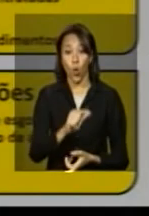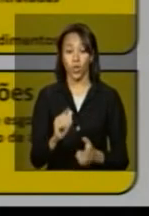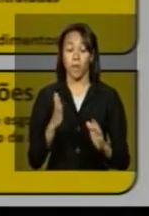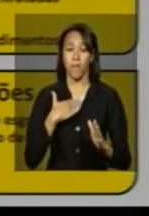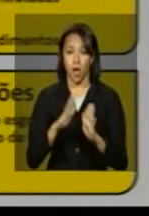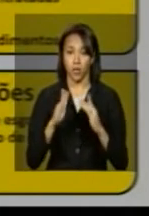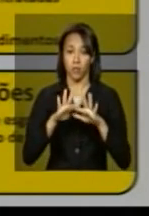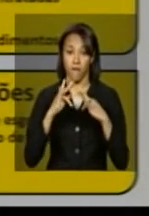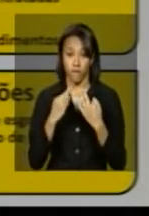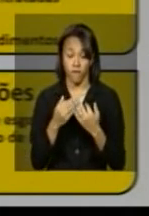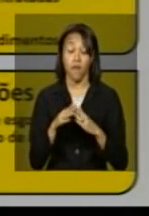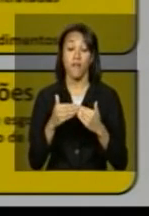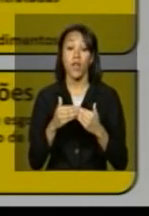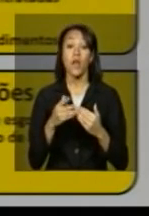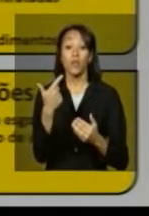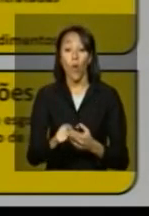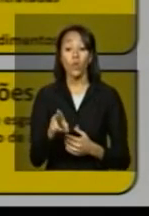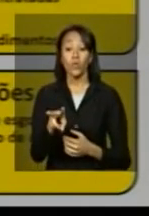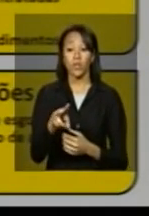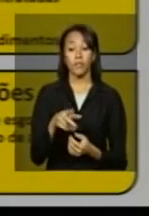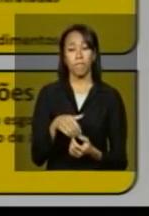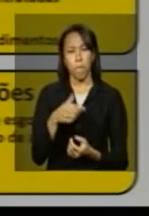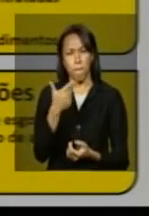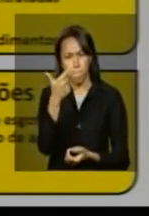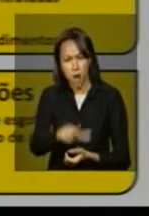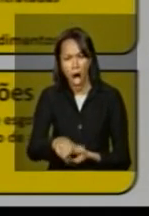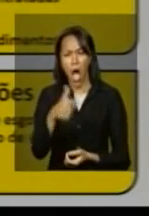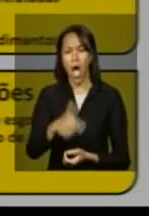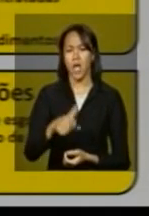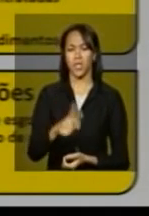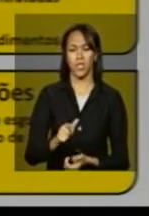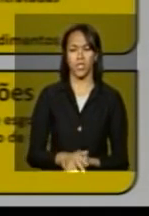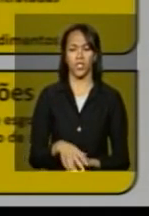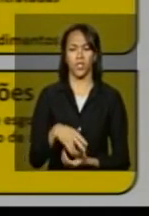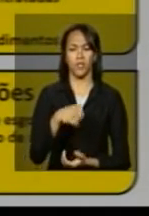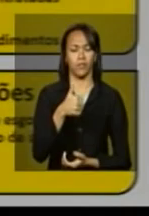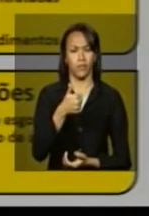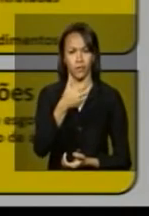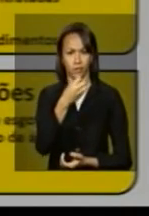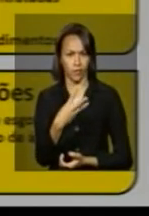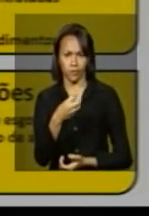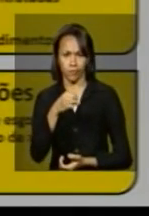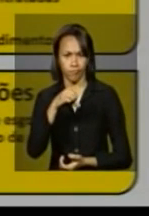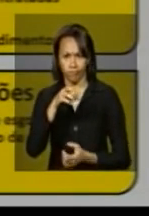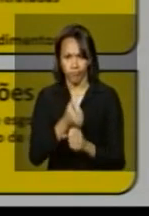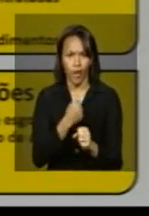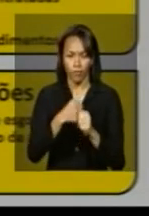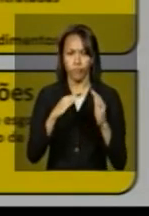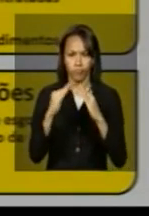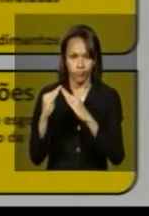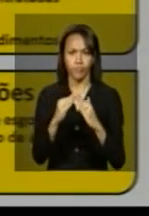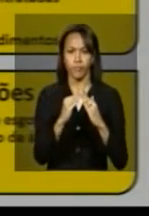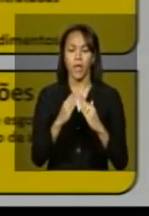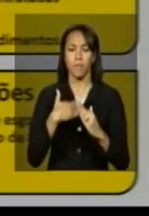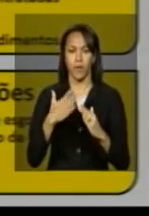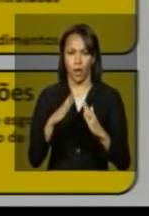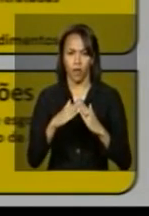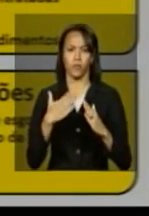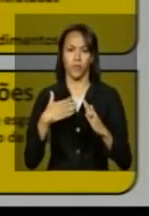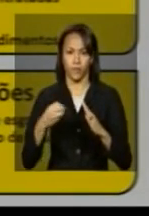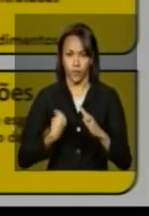com a contratação de mais de 799 mil unidades habitacionais no Minha Casa Minha Vida,